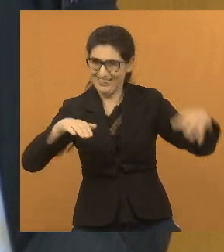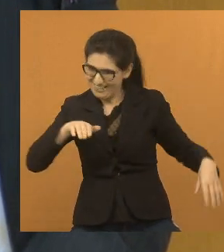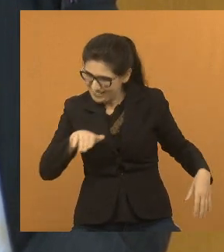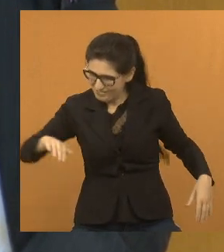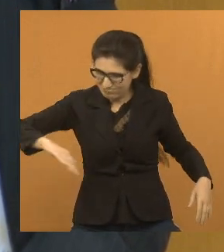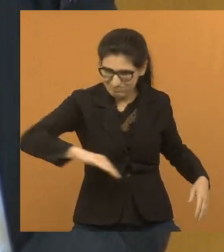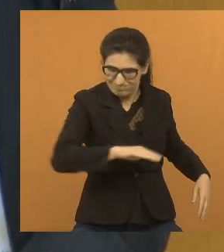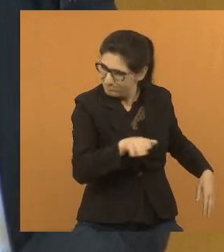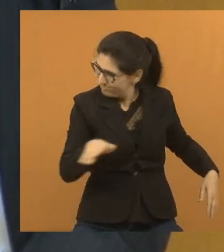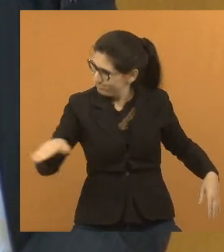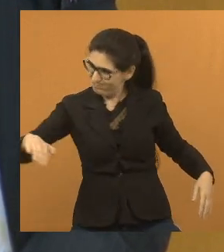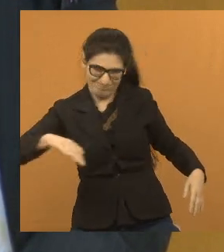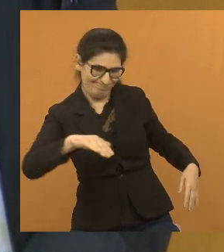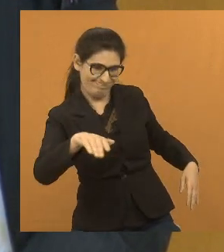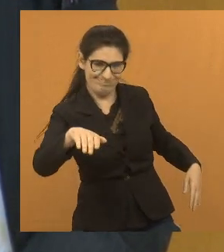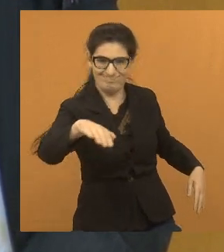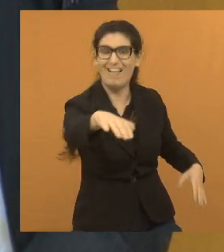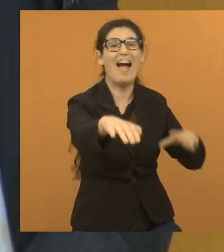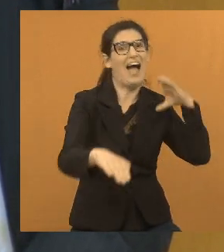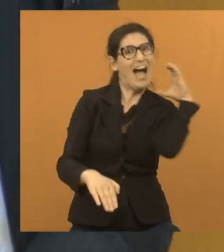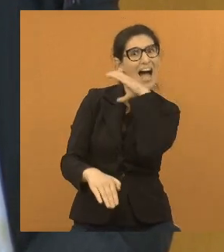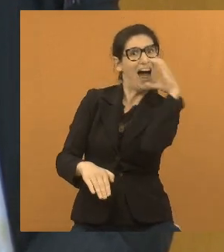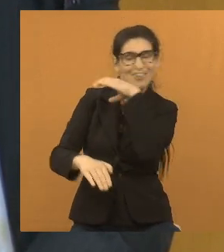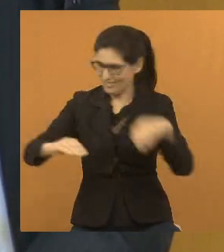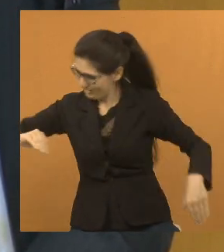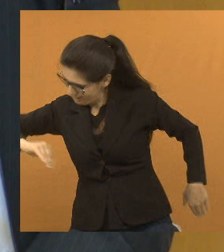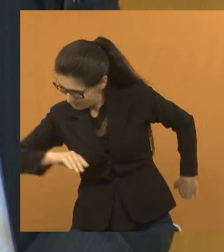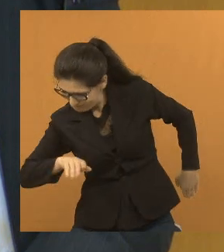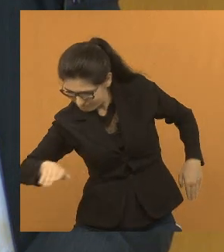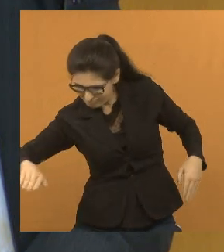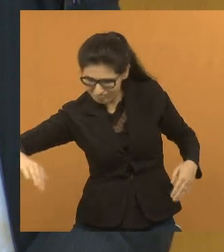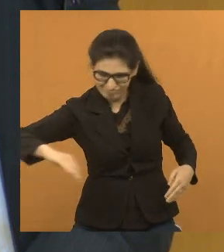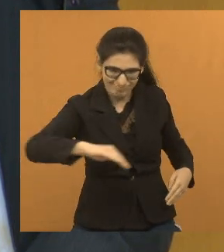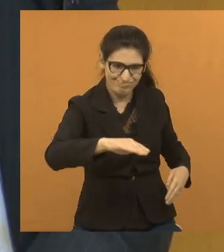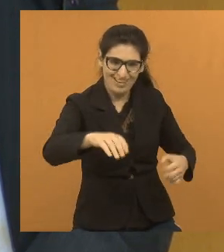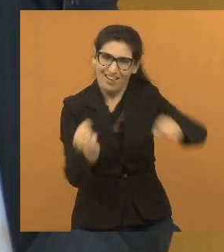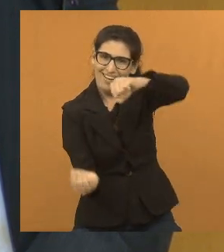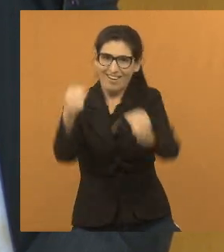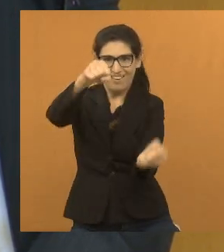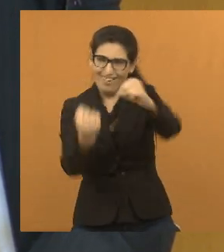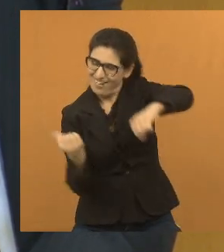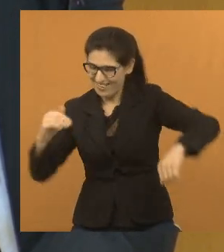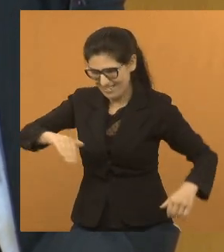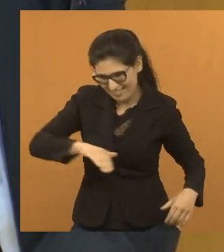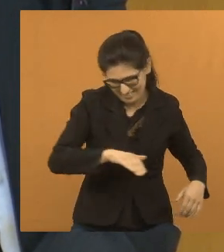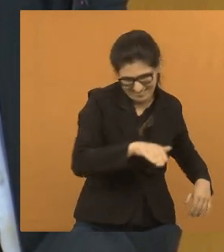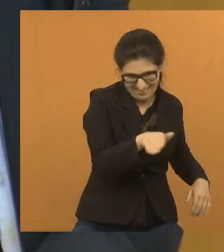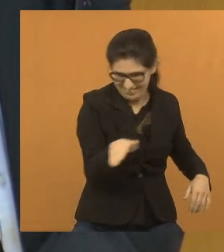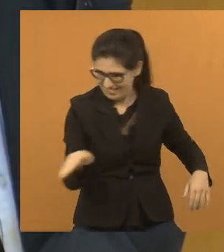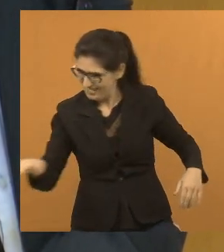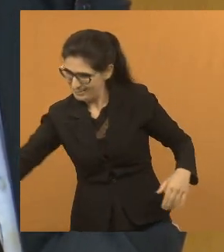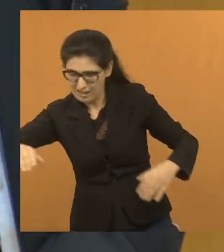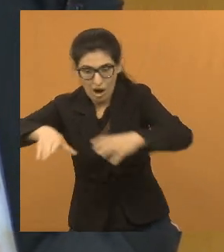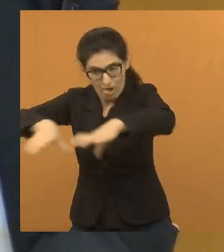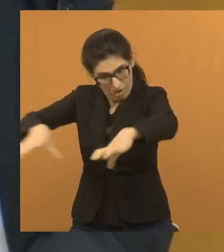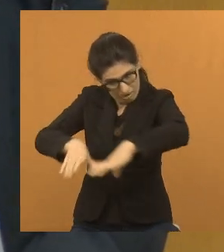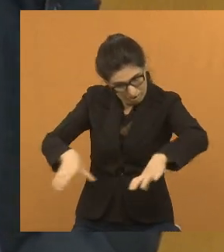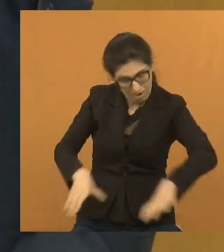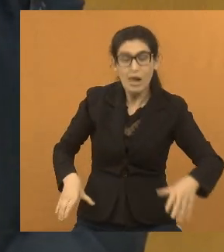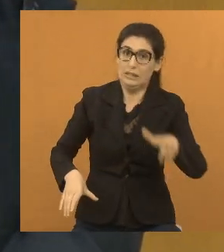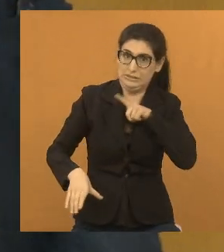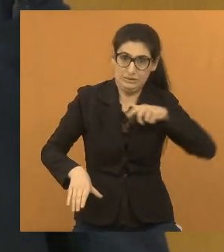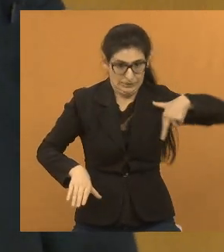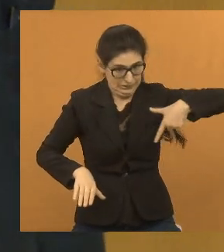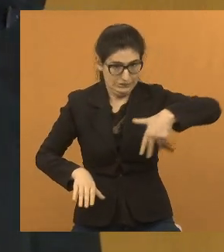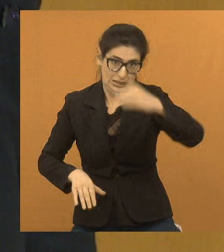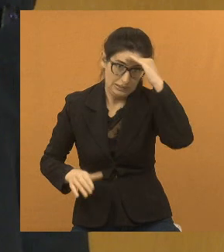grande estudo, né? Tem várias, vamos dizer assim, variáveis, né, que entram nisso daí, como cruzamento, faixa de pedestre. Nosso time